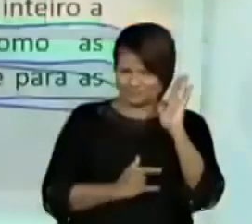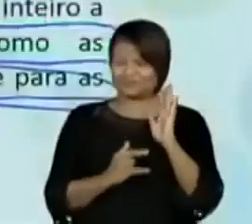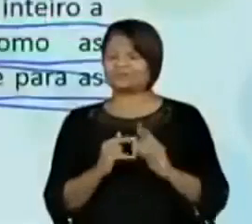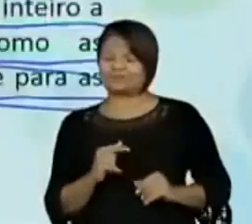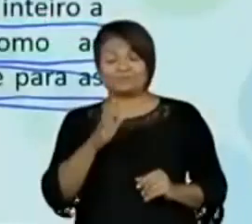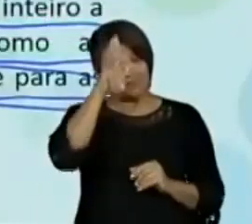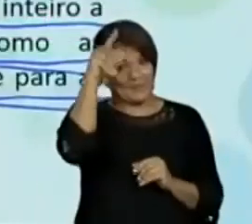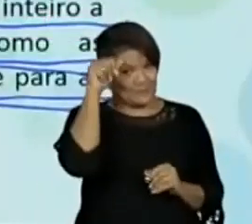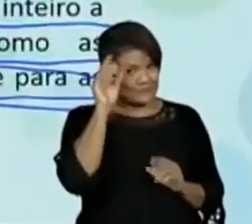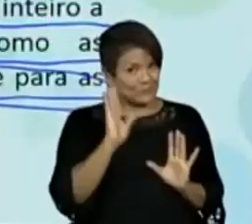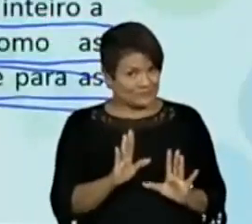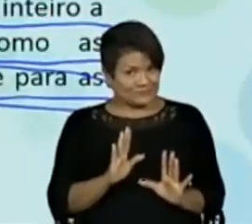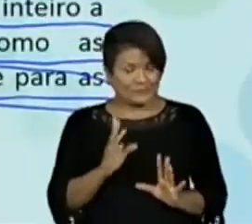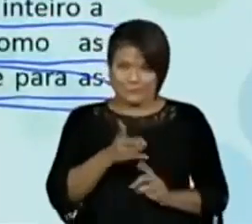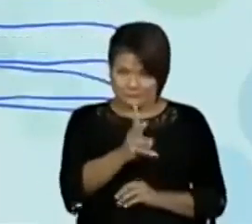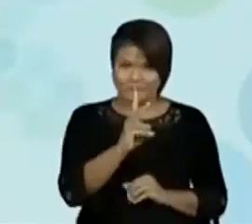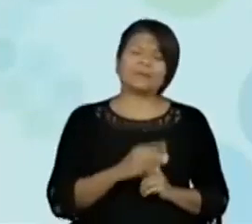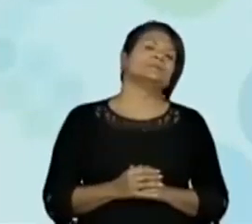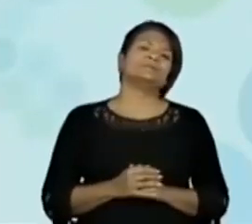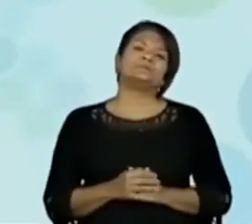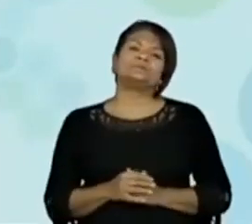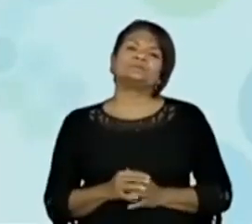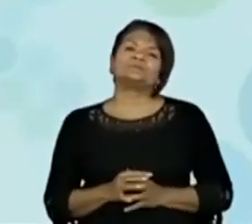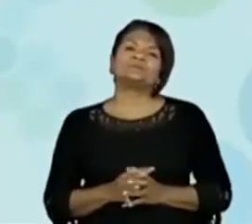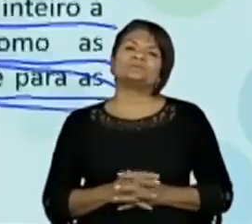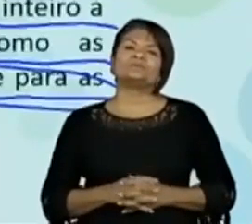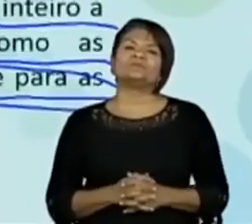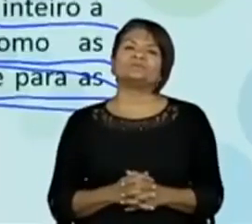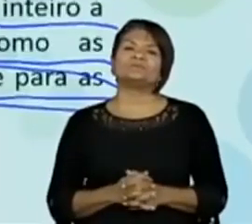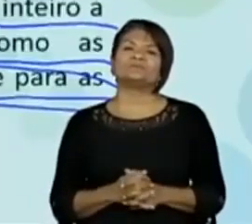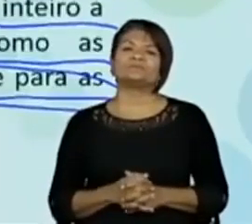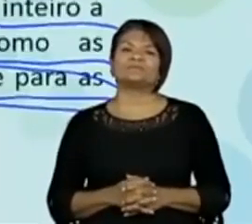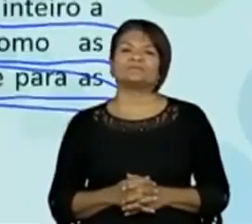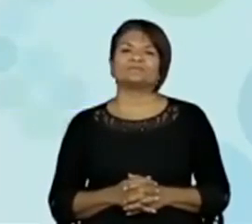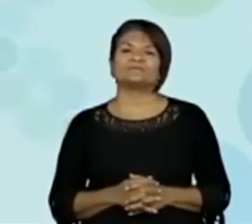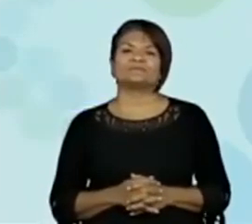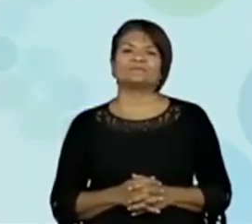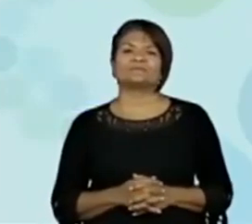da Amazônia. Vamos continuar. Opa.